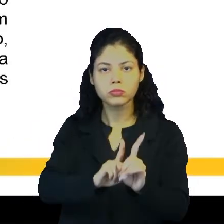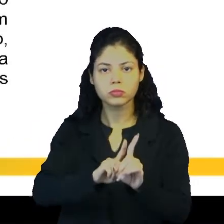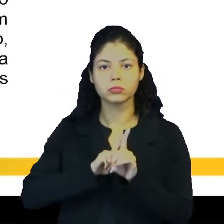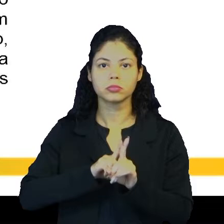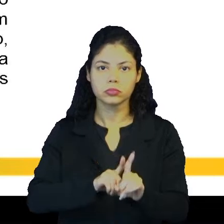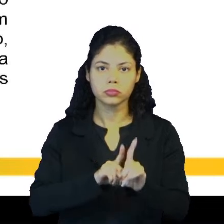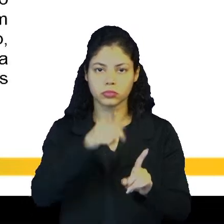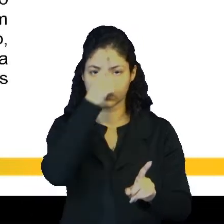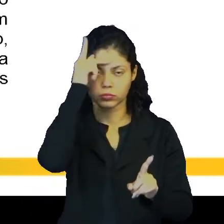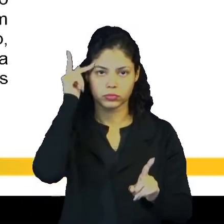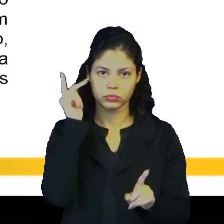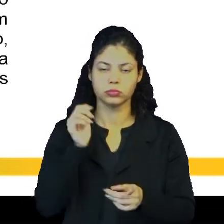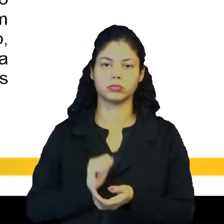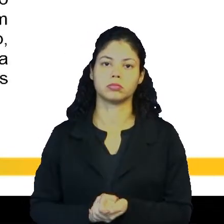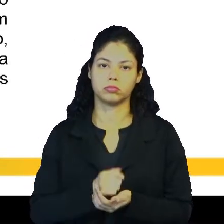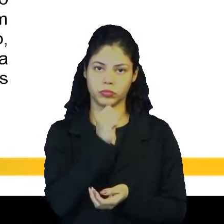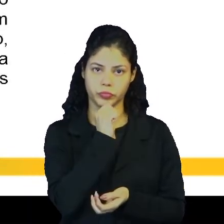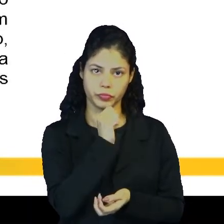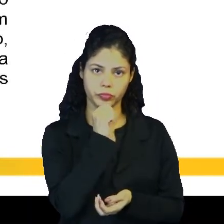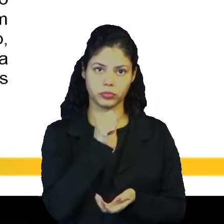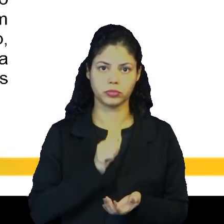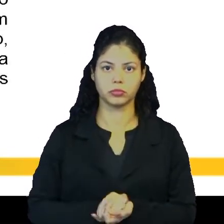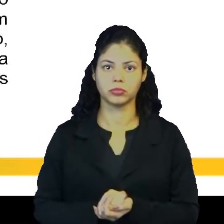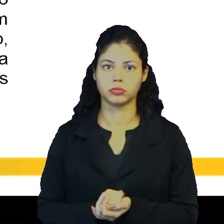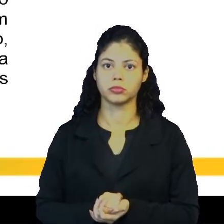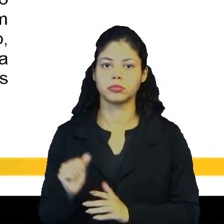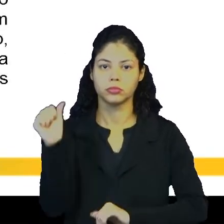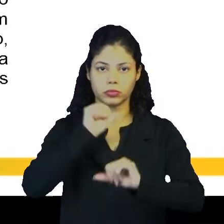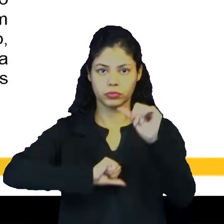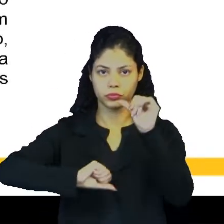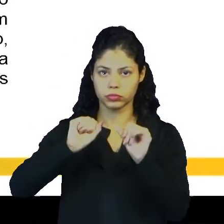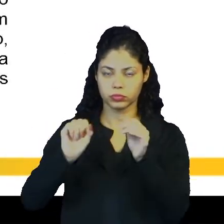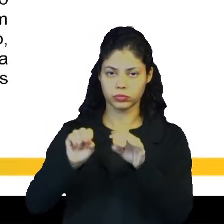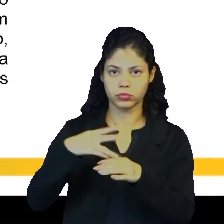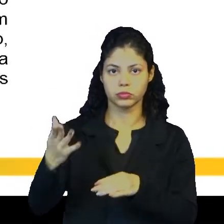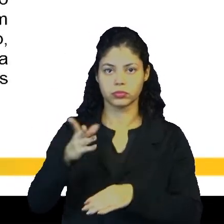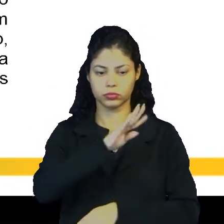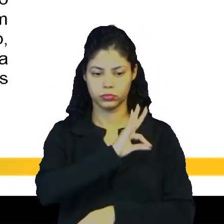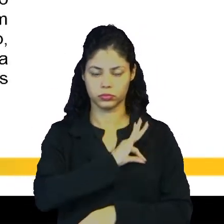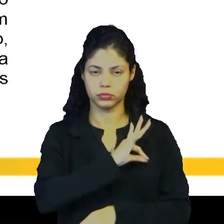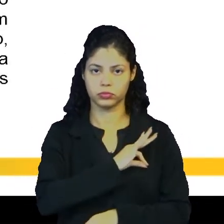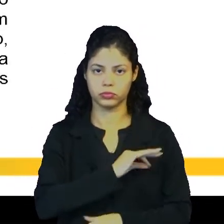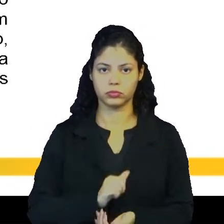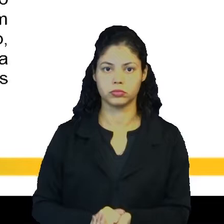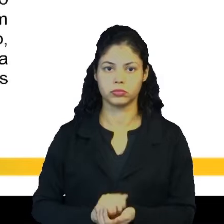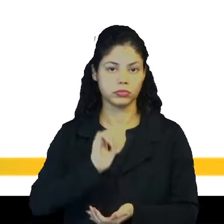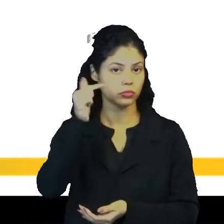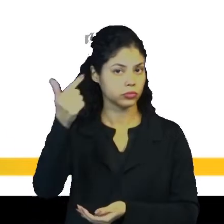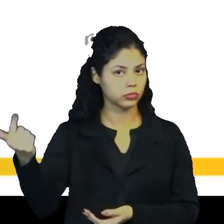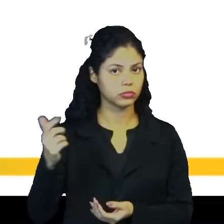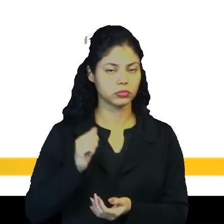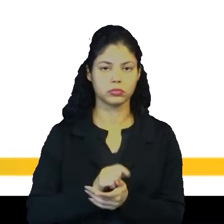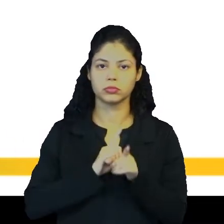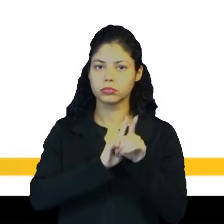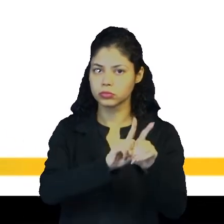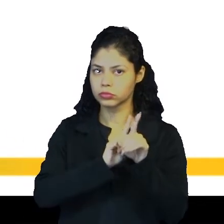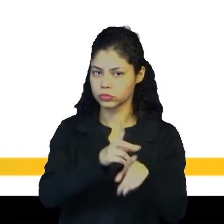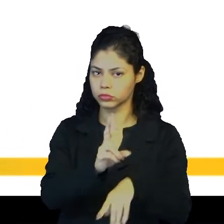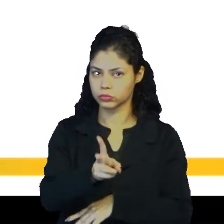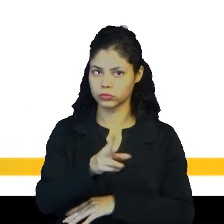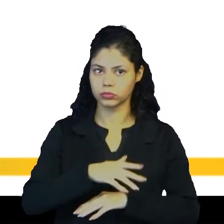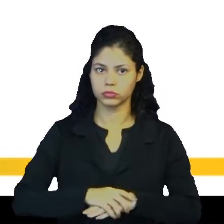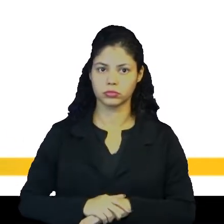marxistas, defensores de Allende, e opositores dos militares e etc., a serem